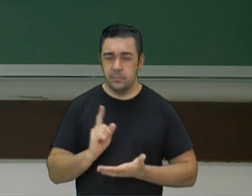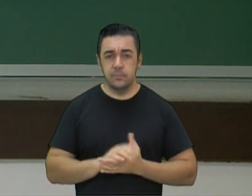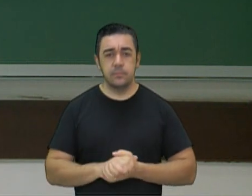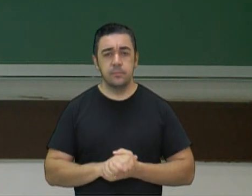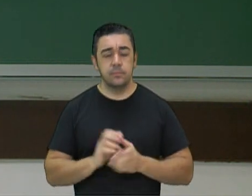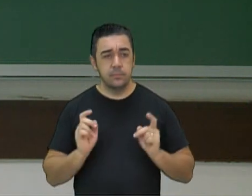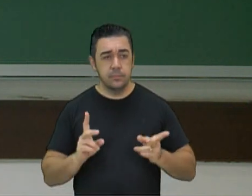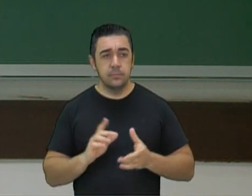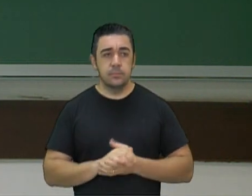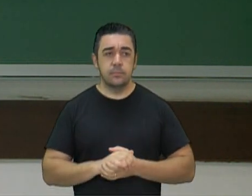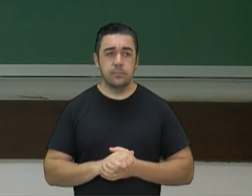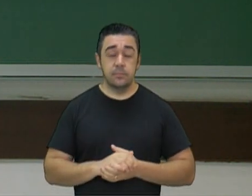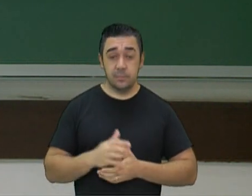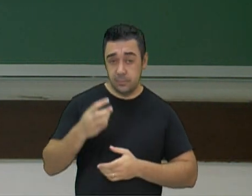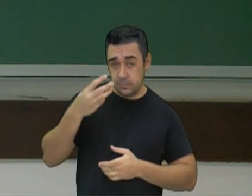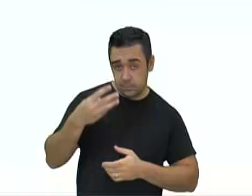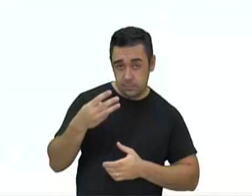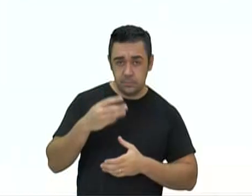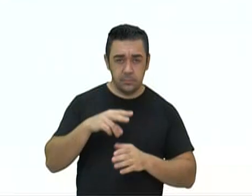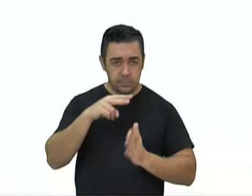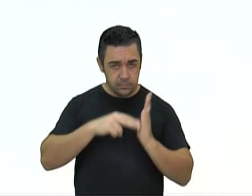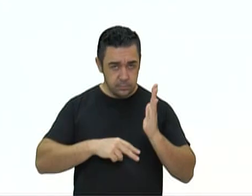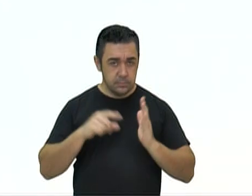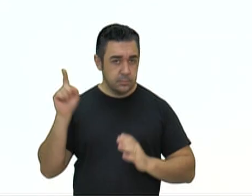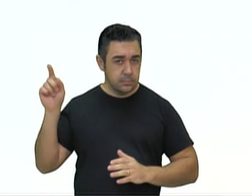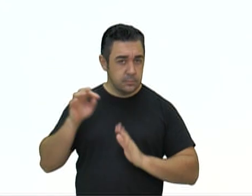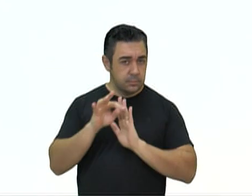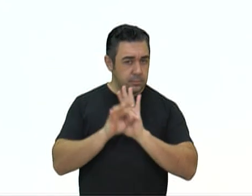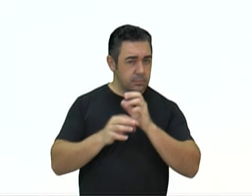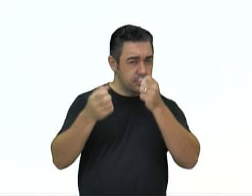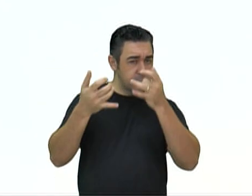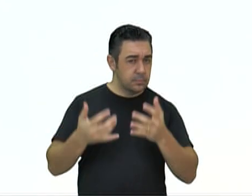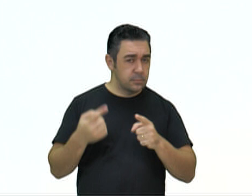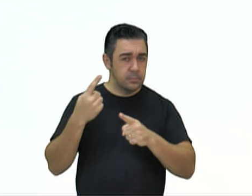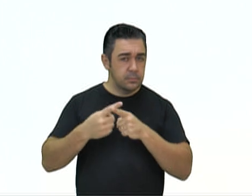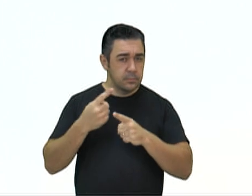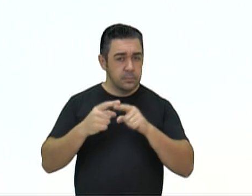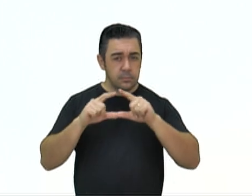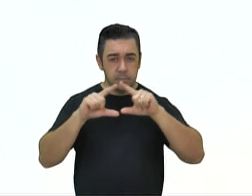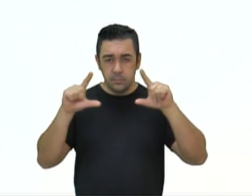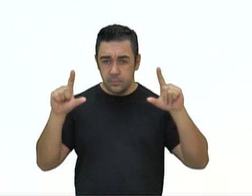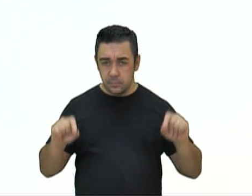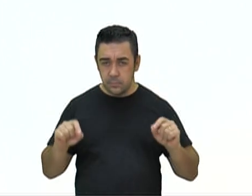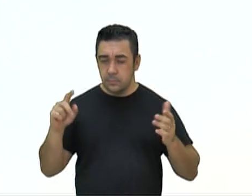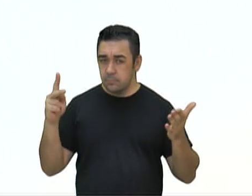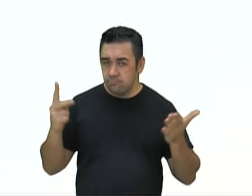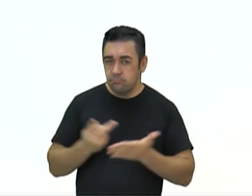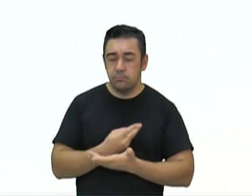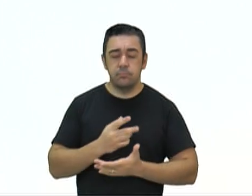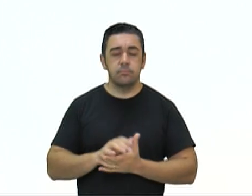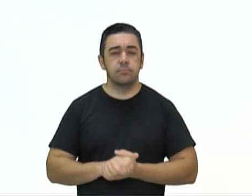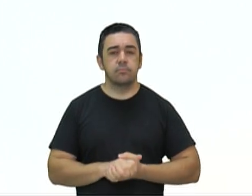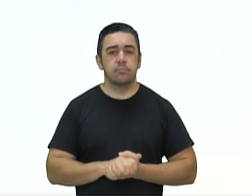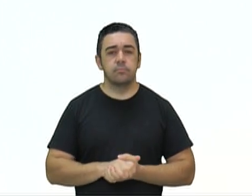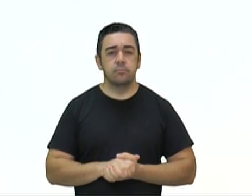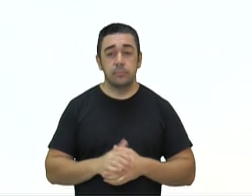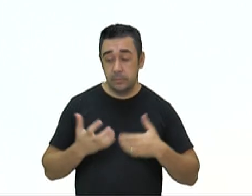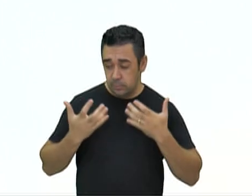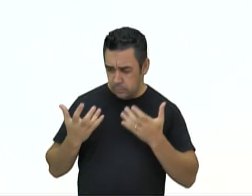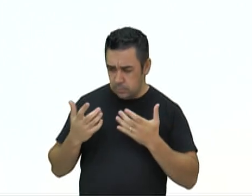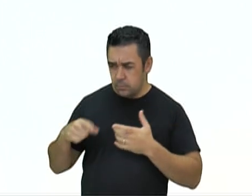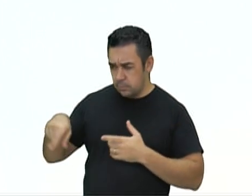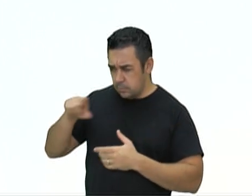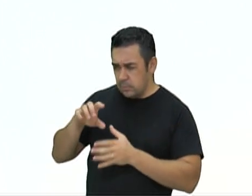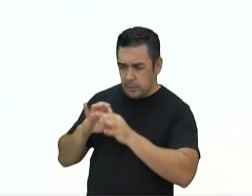ok? Agora o exercício 3. Leia o texto abaixo e explique por que a frase a seguir está incorreta. Se querem livrar-se